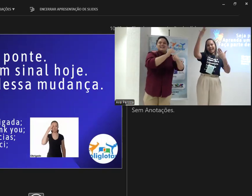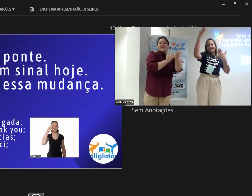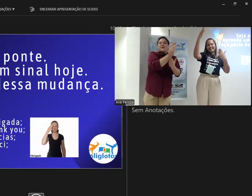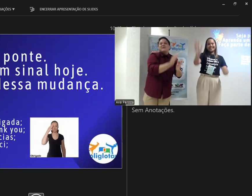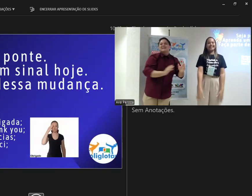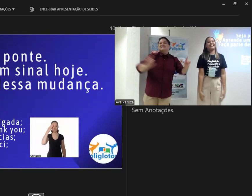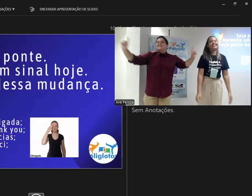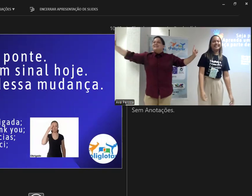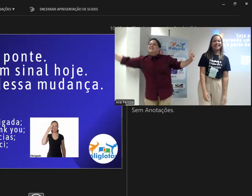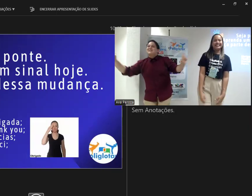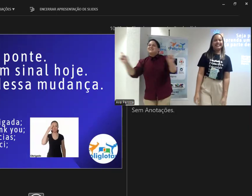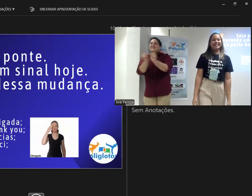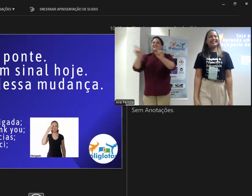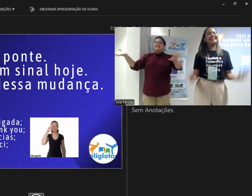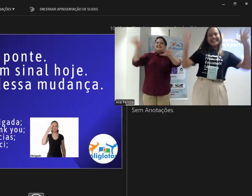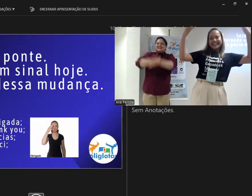Obrigada.